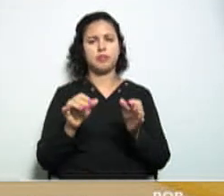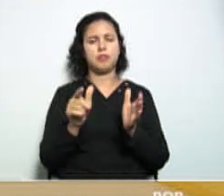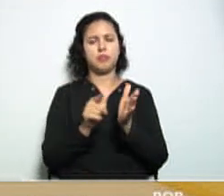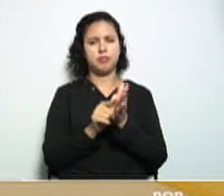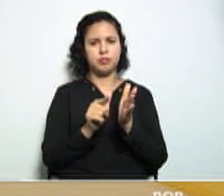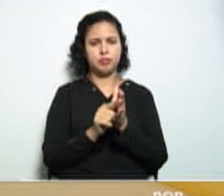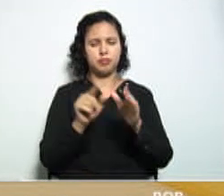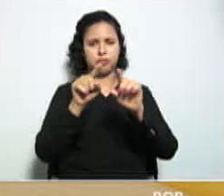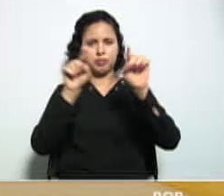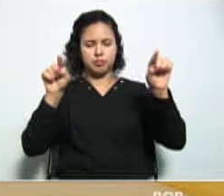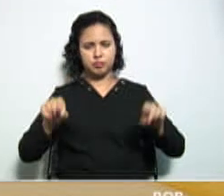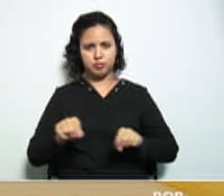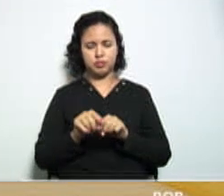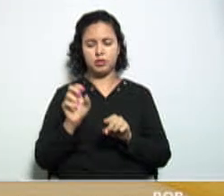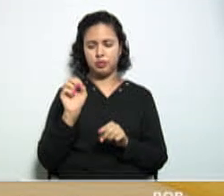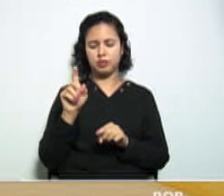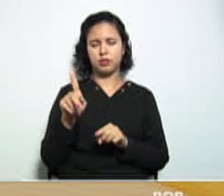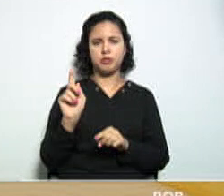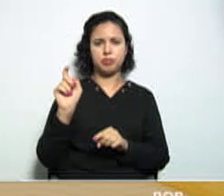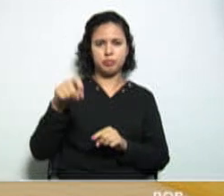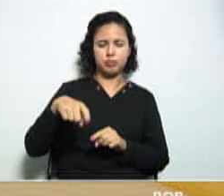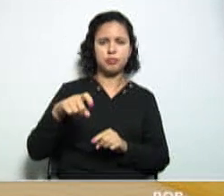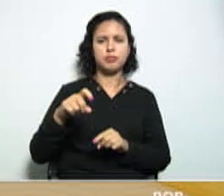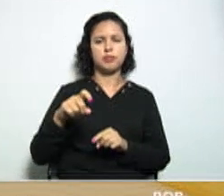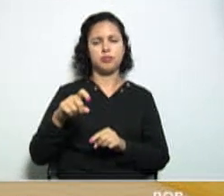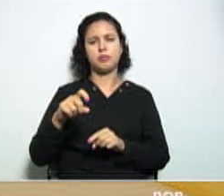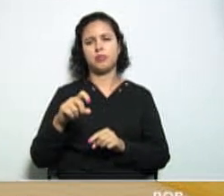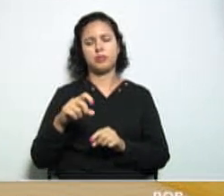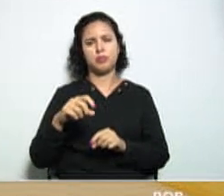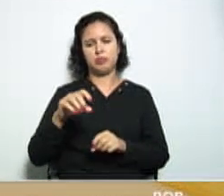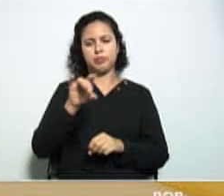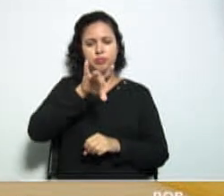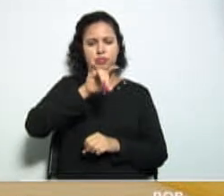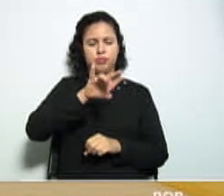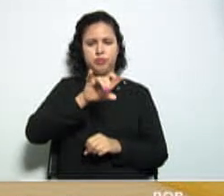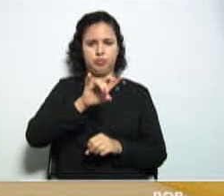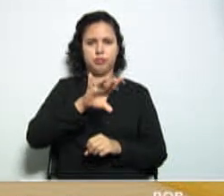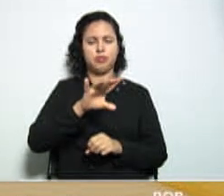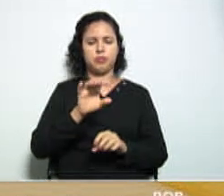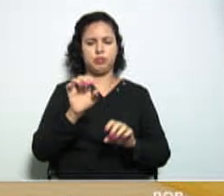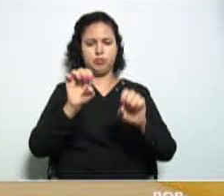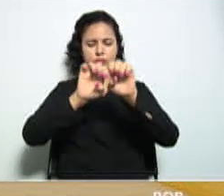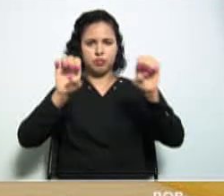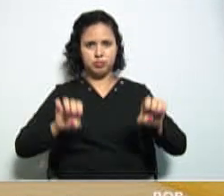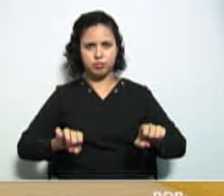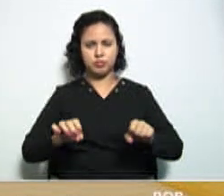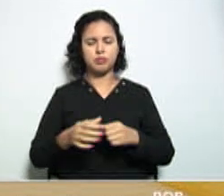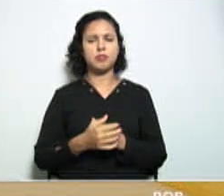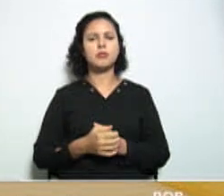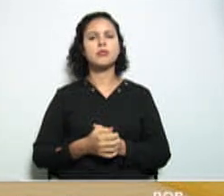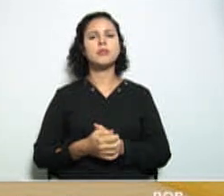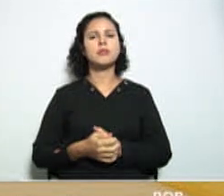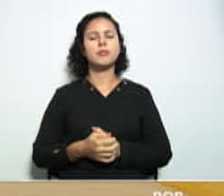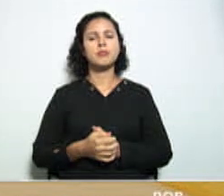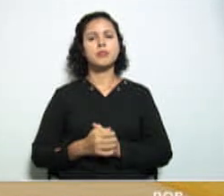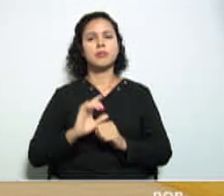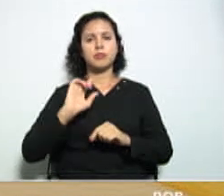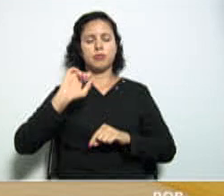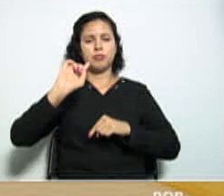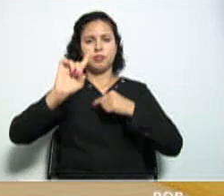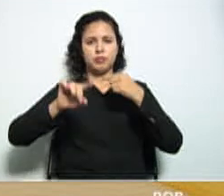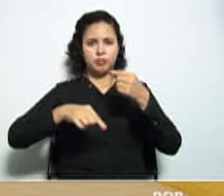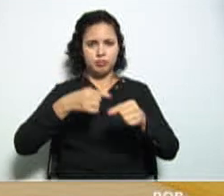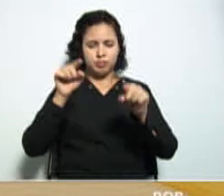em OK e as margens estarão automaticamente configuradas. Após a configuração